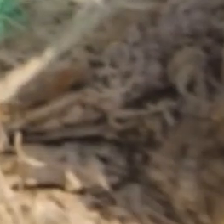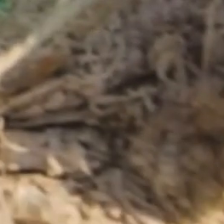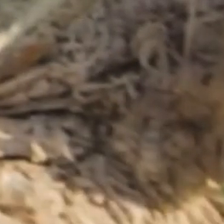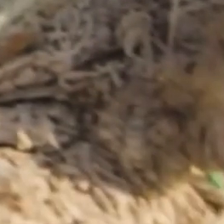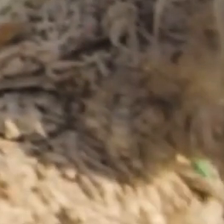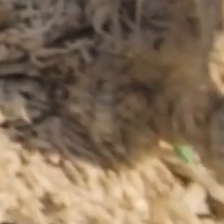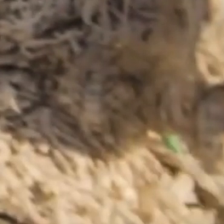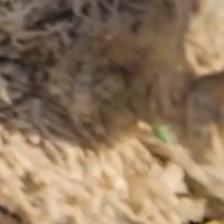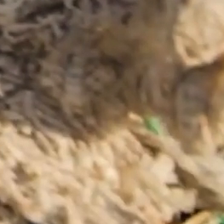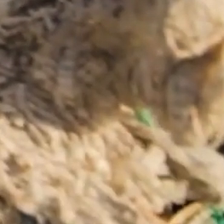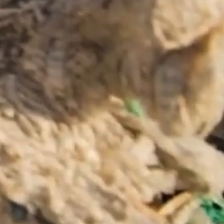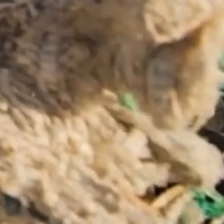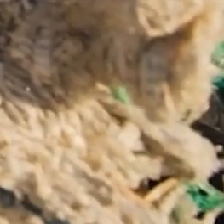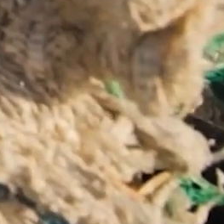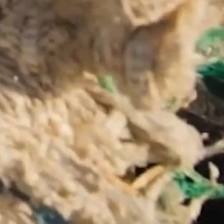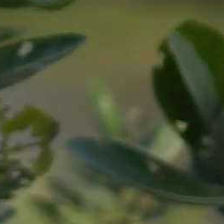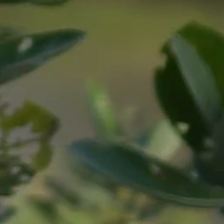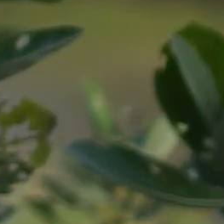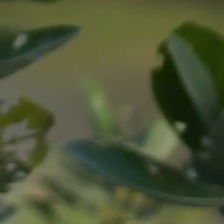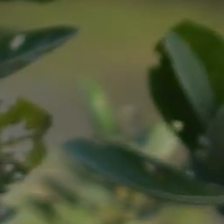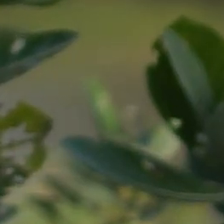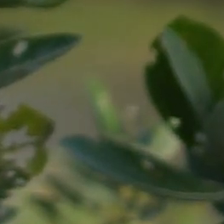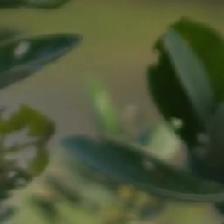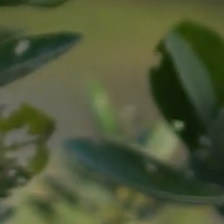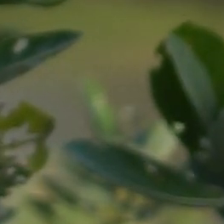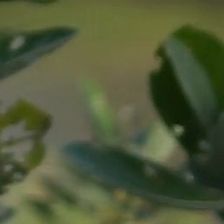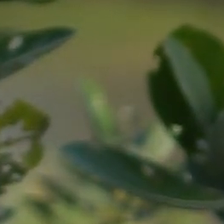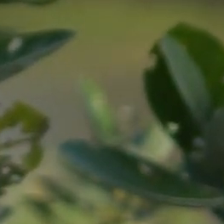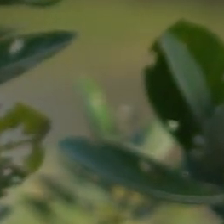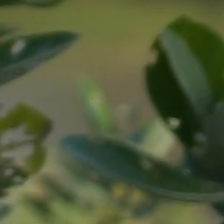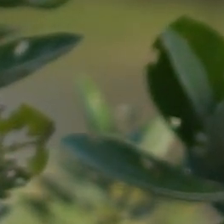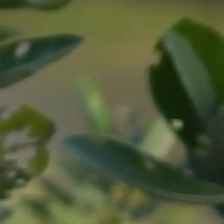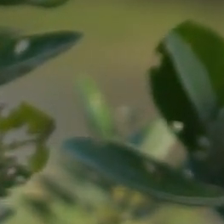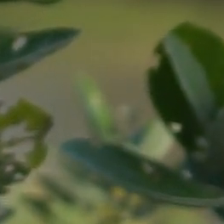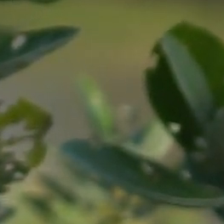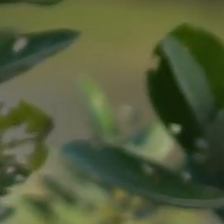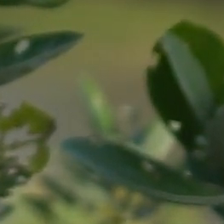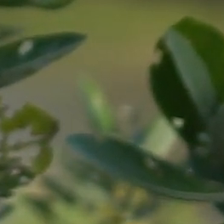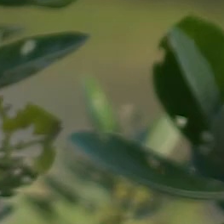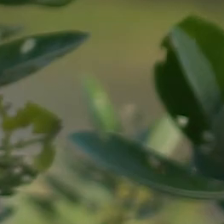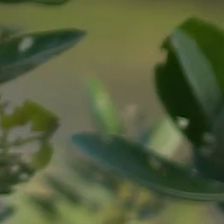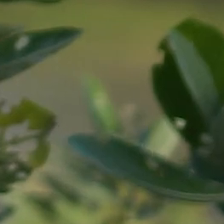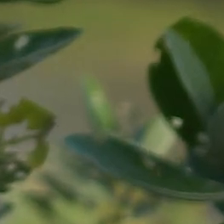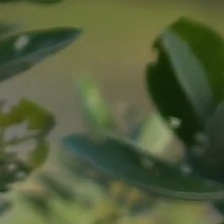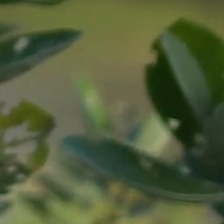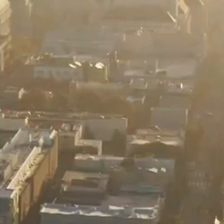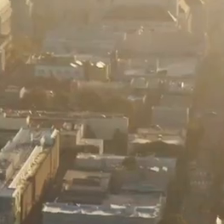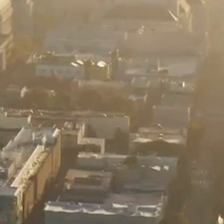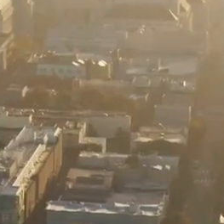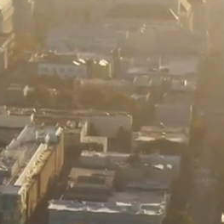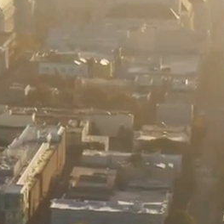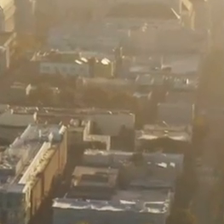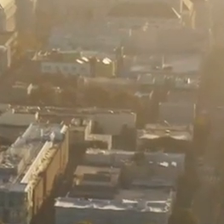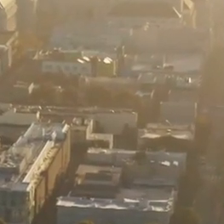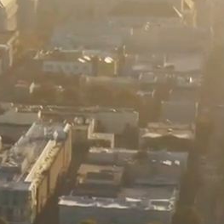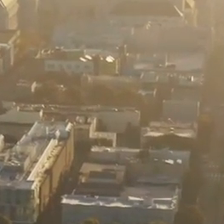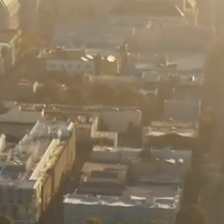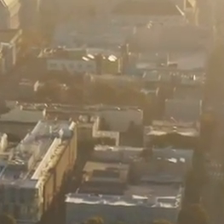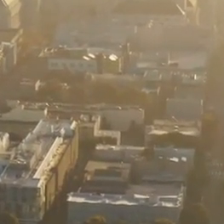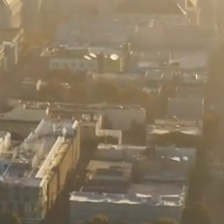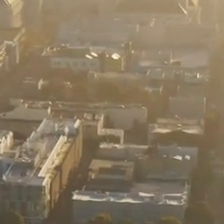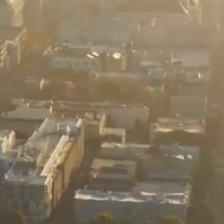cadeia alimentar e dos ecossistemas, mas também atinge a oferta de água potável no mundo. Poluição do